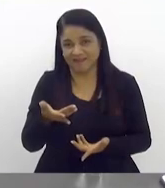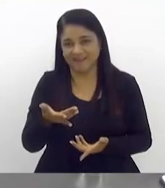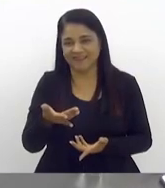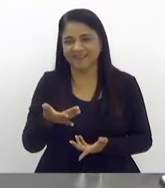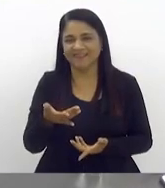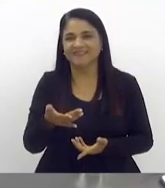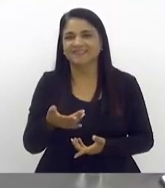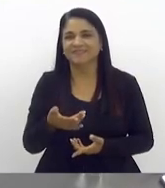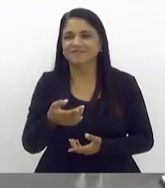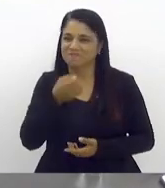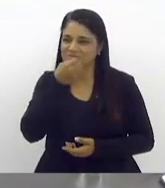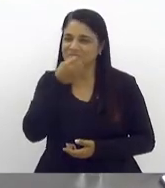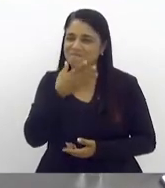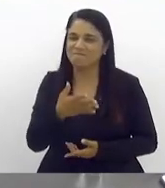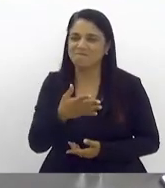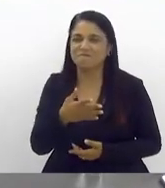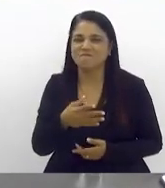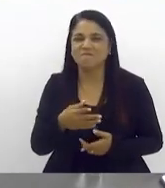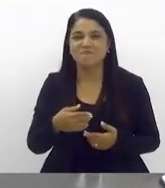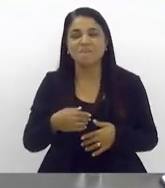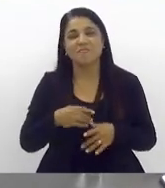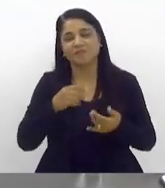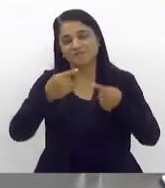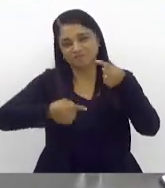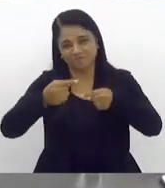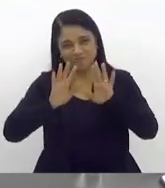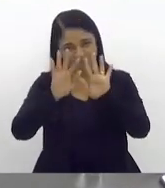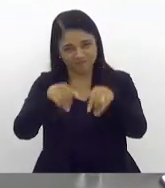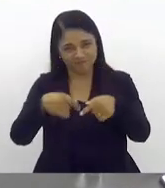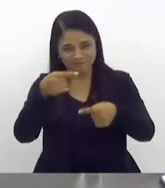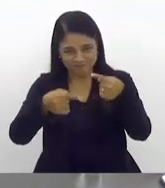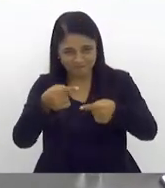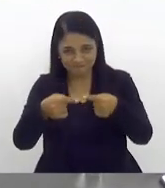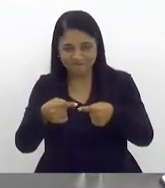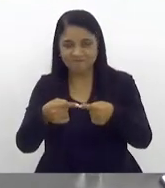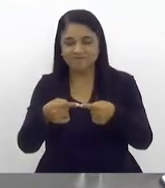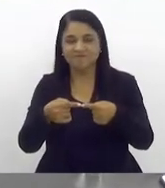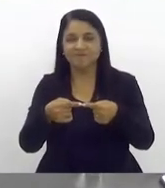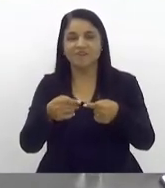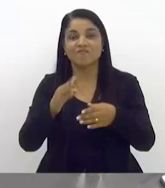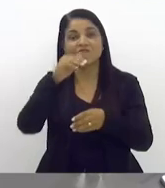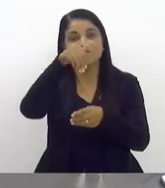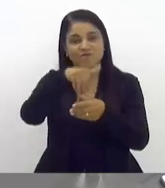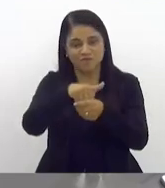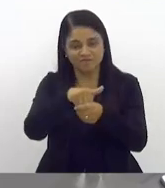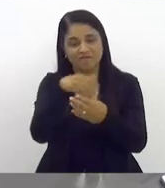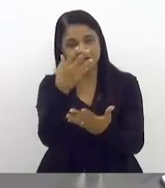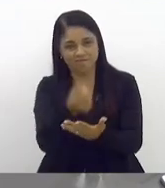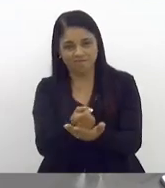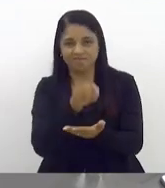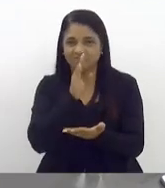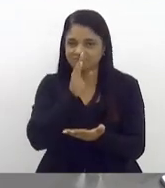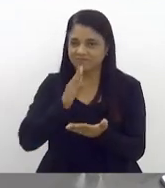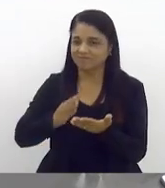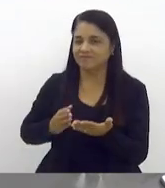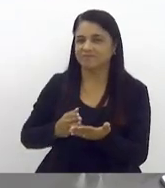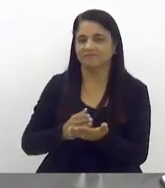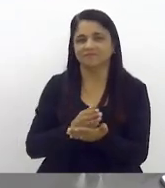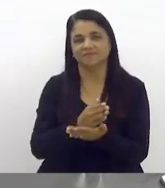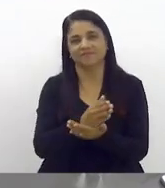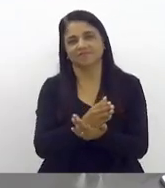Muito bom. Não havendo quem queira discutir, encerrada a discussão. Em votação, senhores que aprovam, permaneçam como